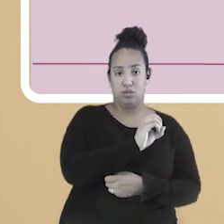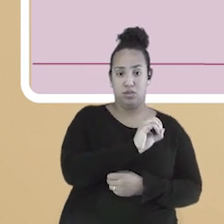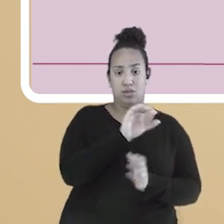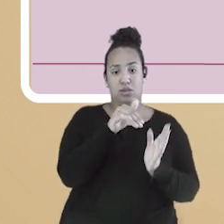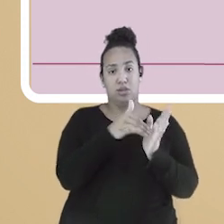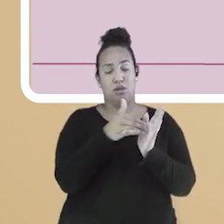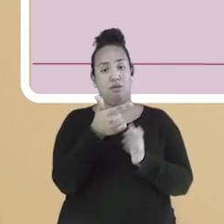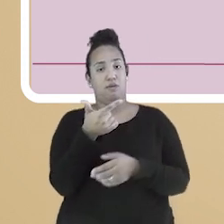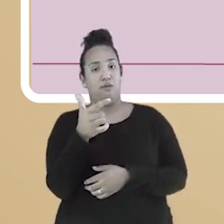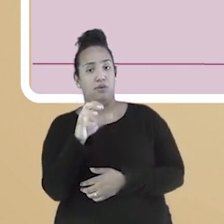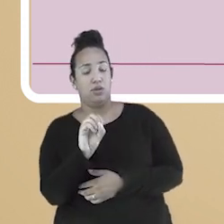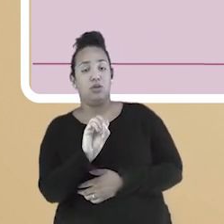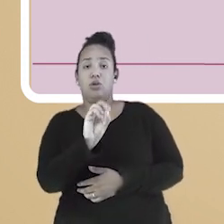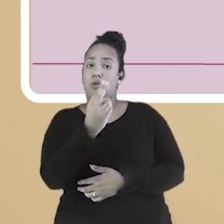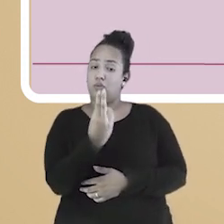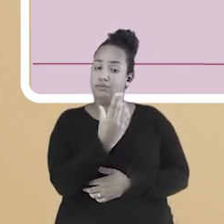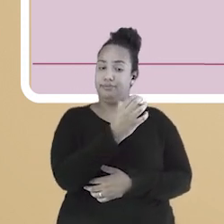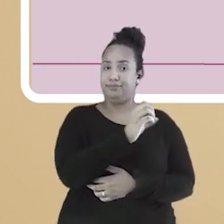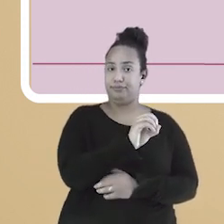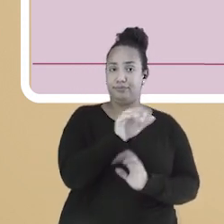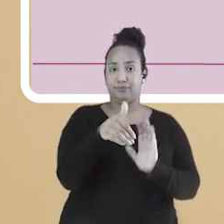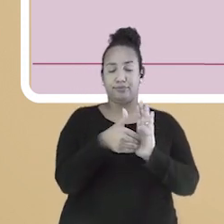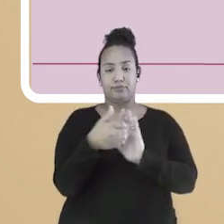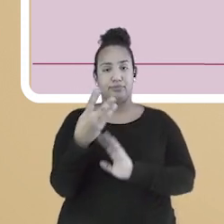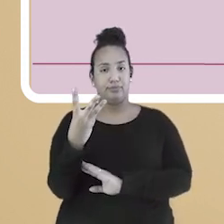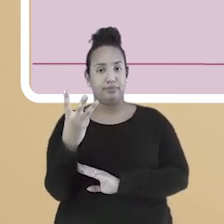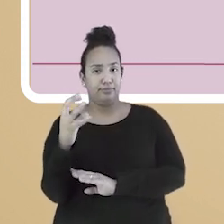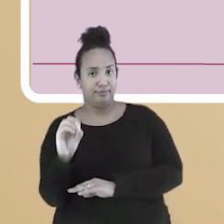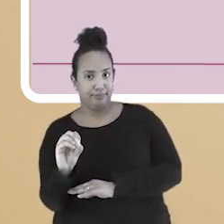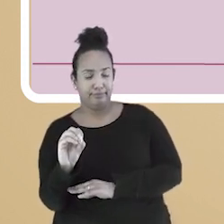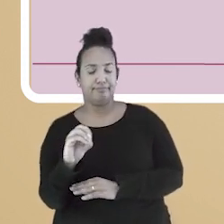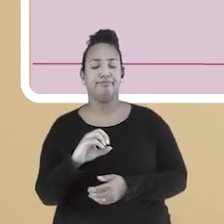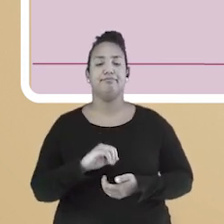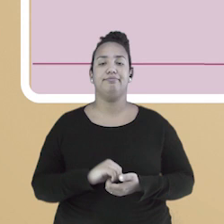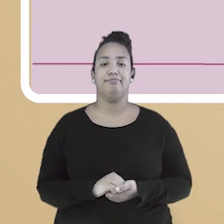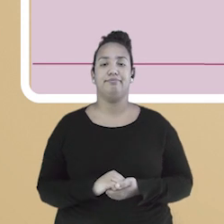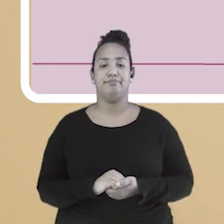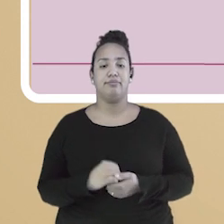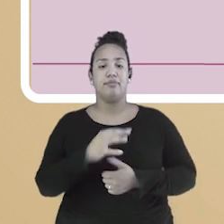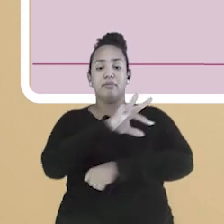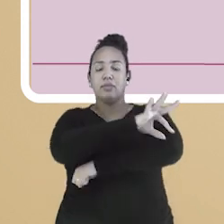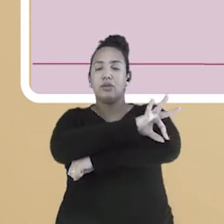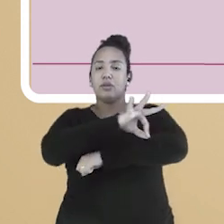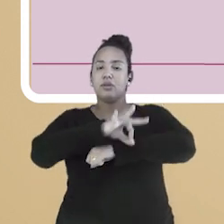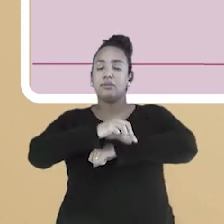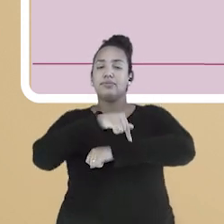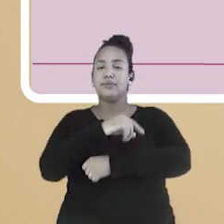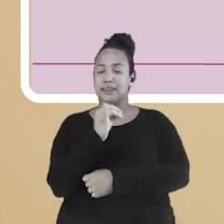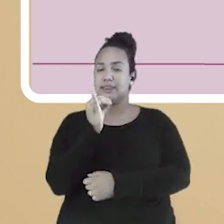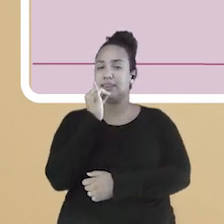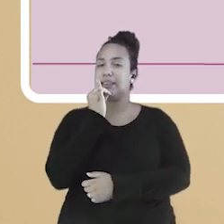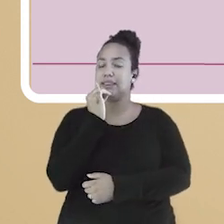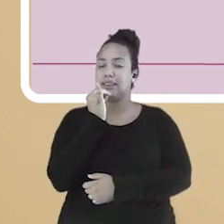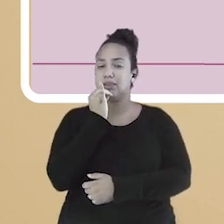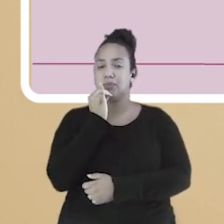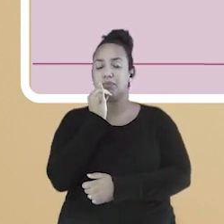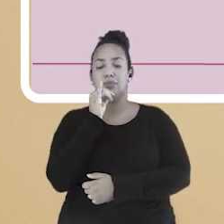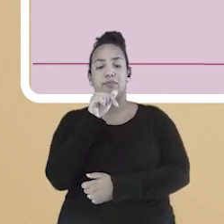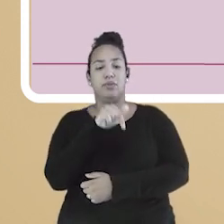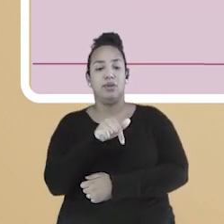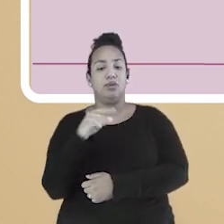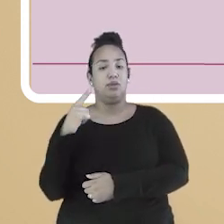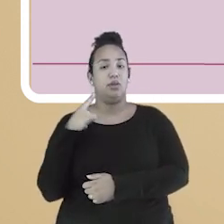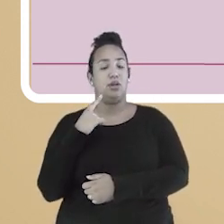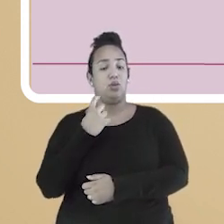20 ou 0 a 30. A régua é um exemplo de reta numérica que contém apenas